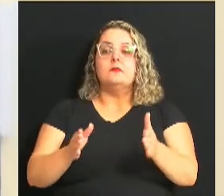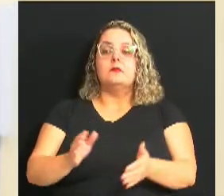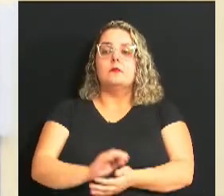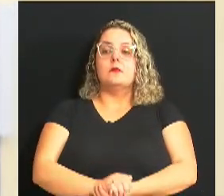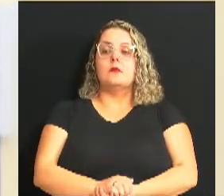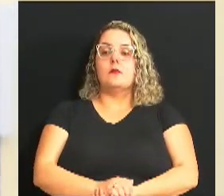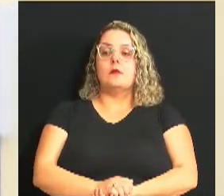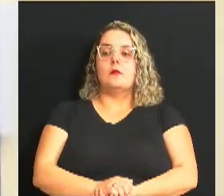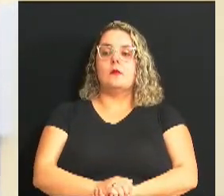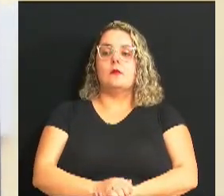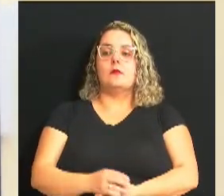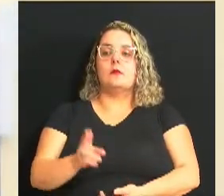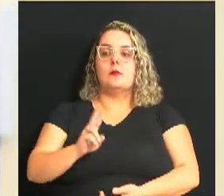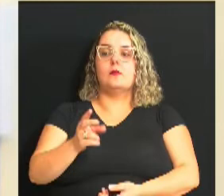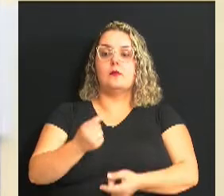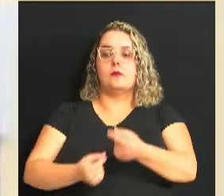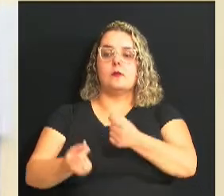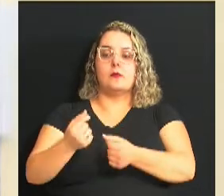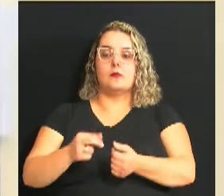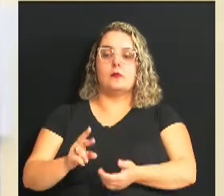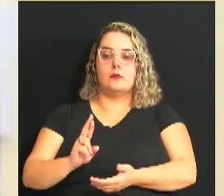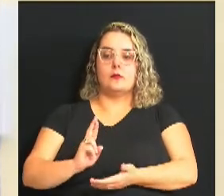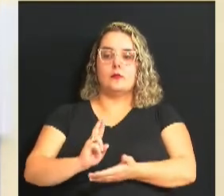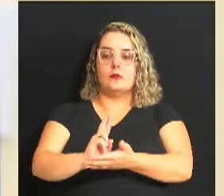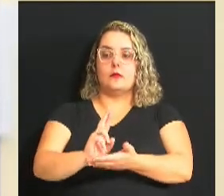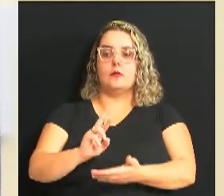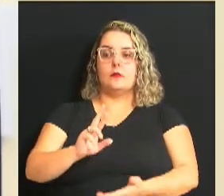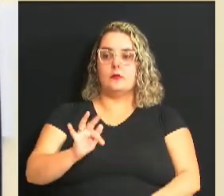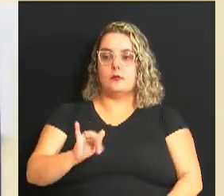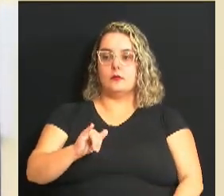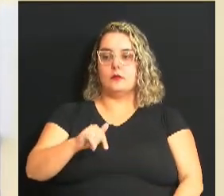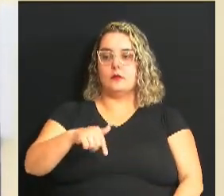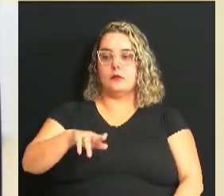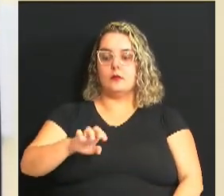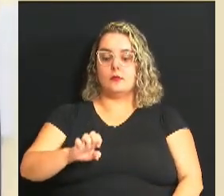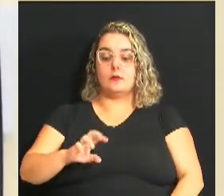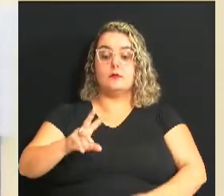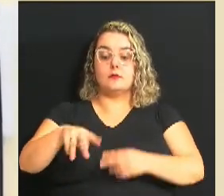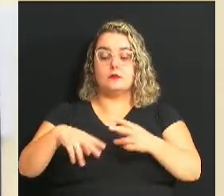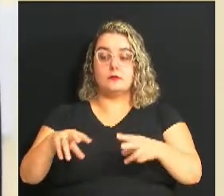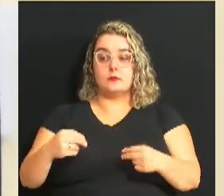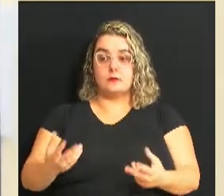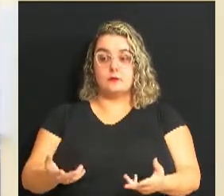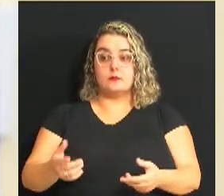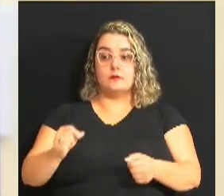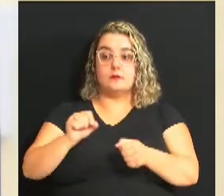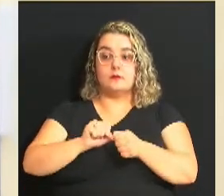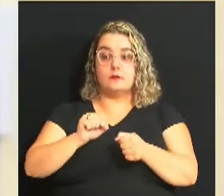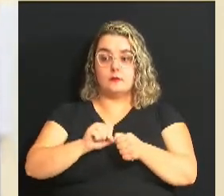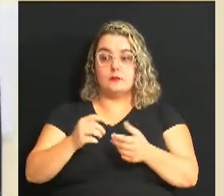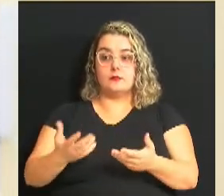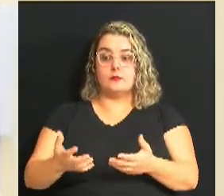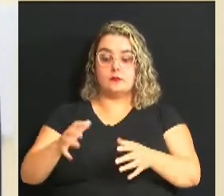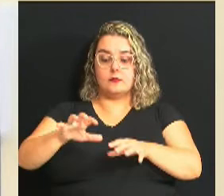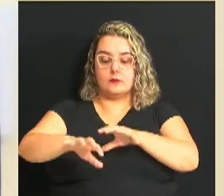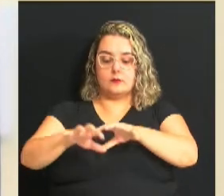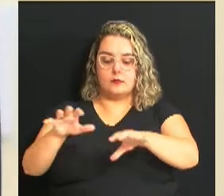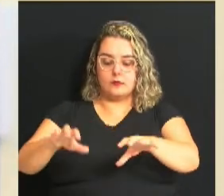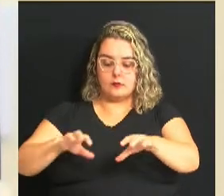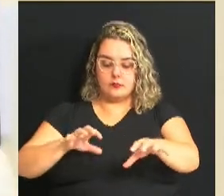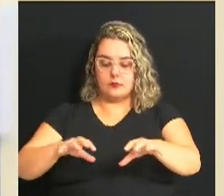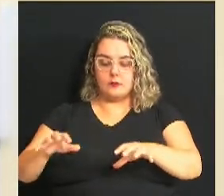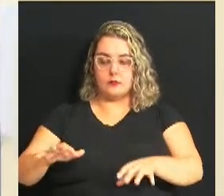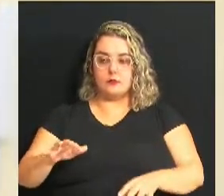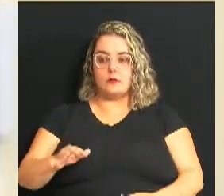usando o recurso do FIC como uma forma de premiação. A gente fez um grande mapeamento dos fazedores